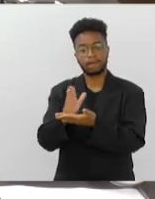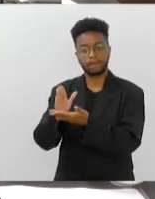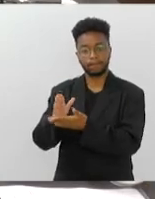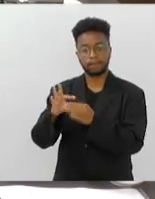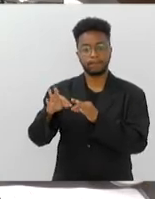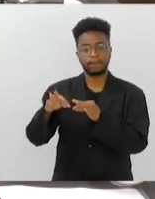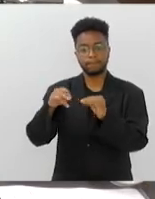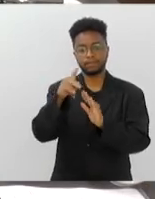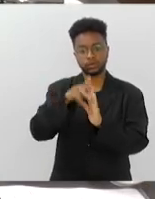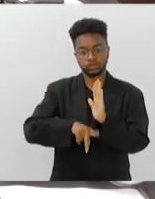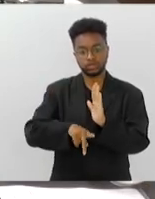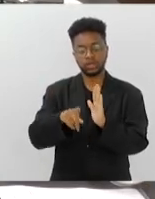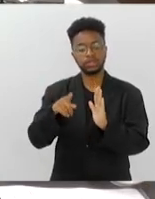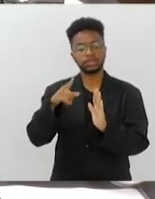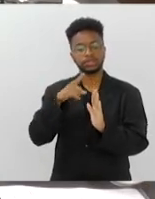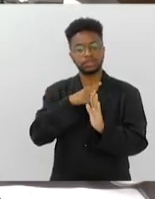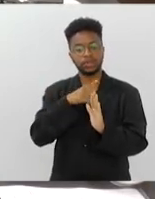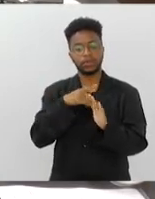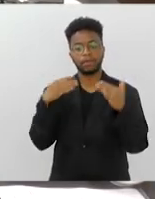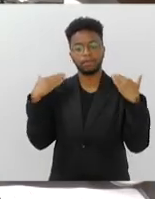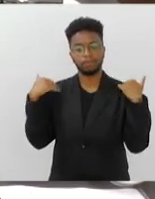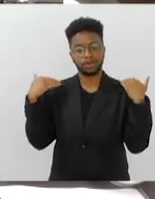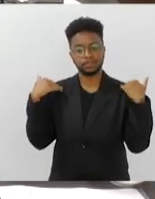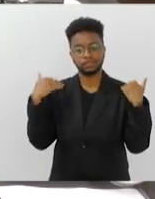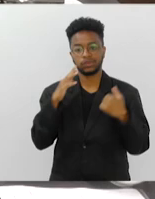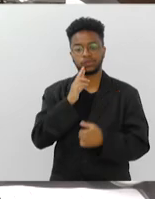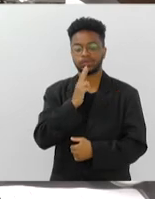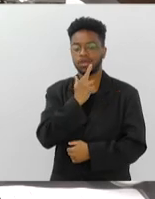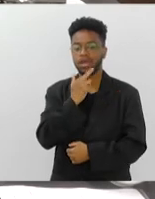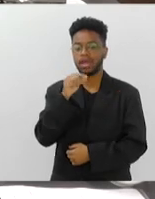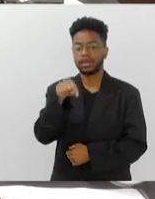tour gastronômico pelo Rio de Janeiro.